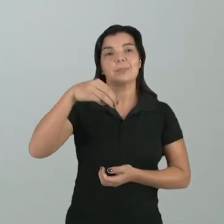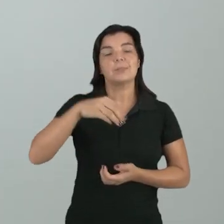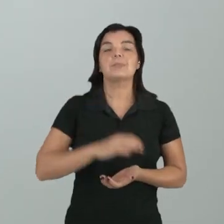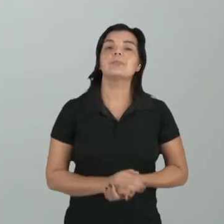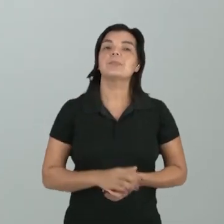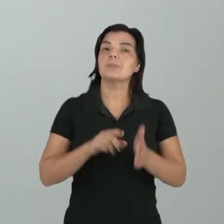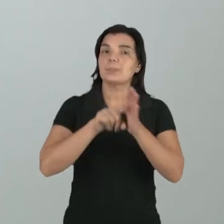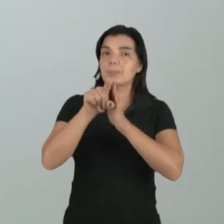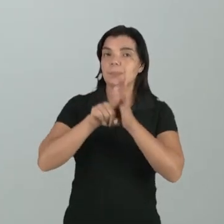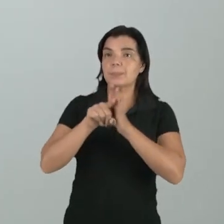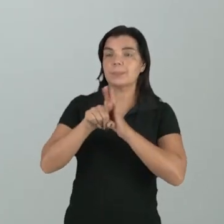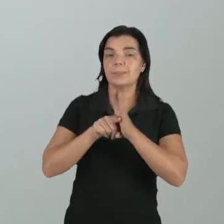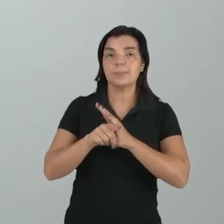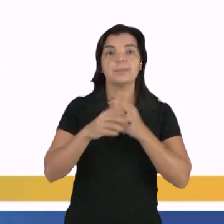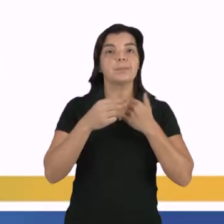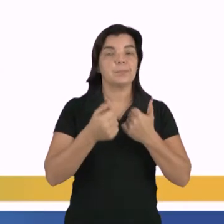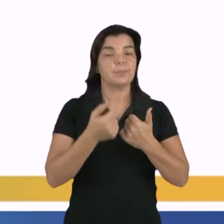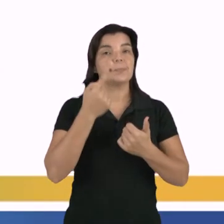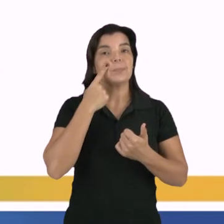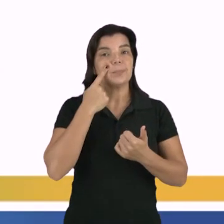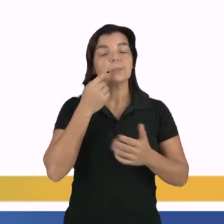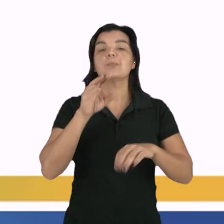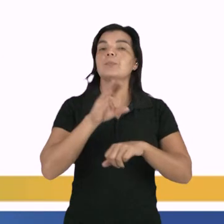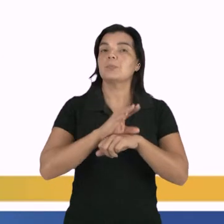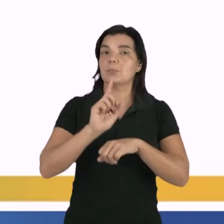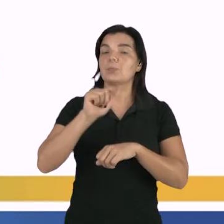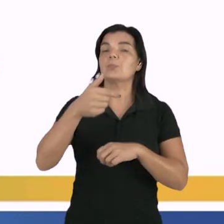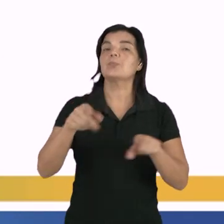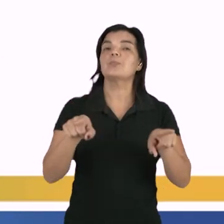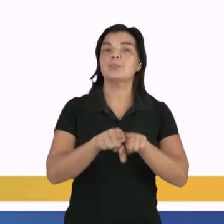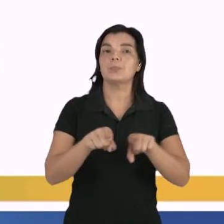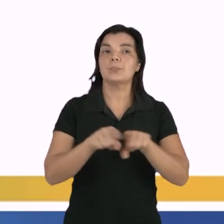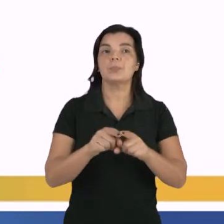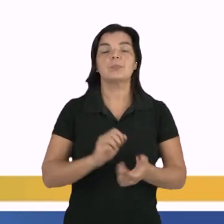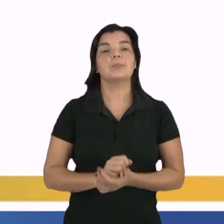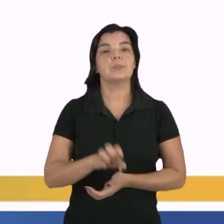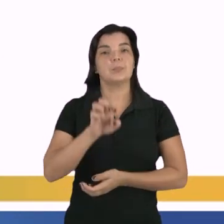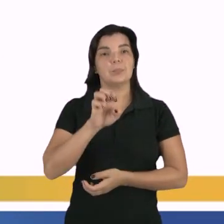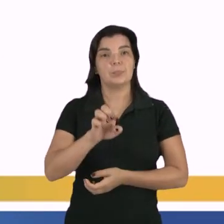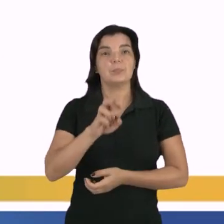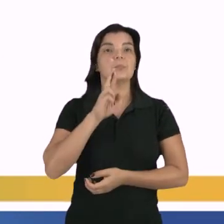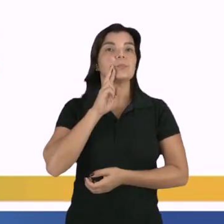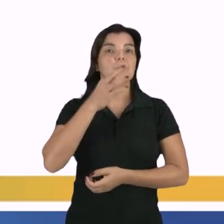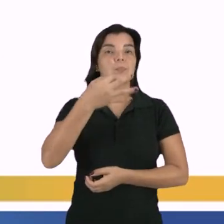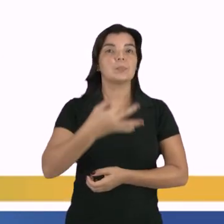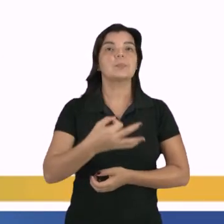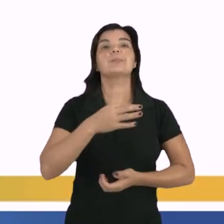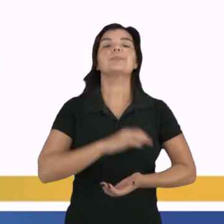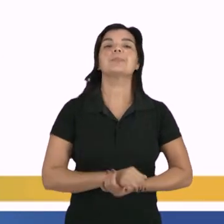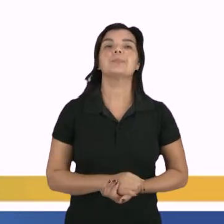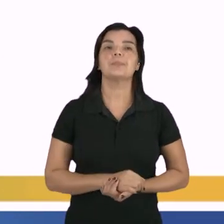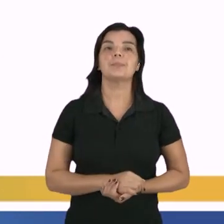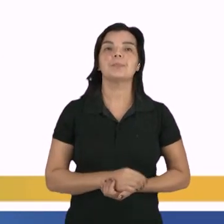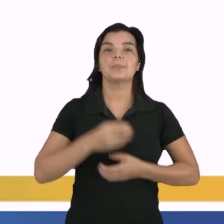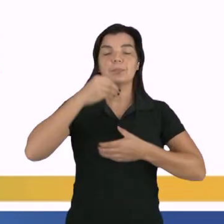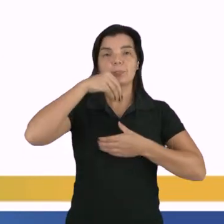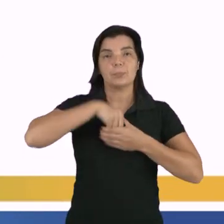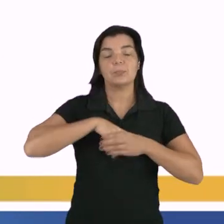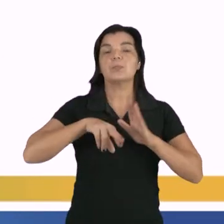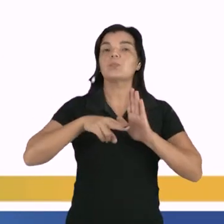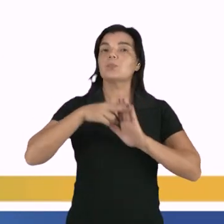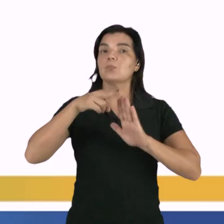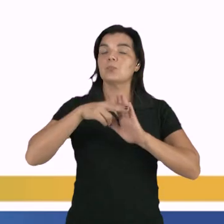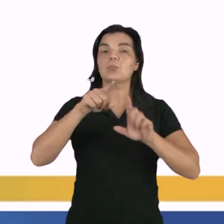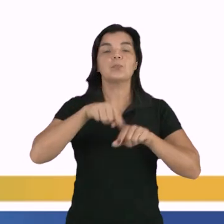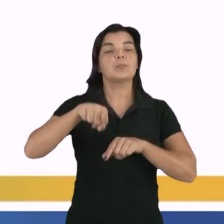minutinhos, mas pesquisem sobre isso, está previsto no nosso curso uma aula também, a letra E, confiram aí, a interioridade da